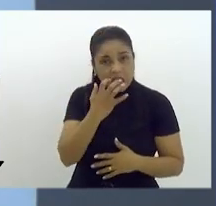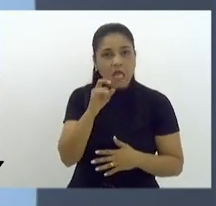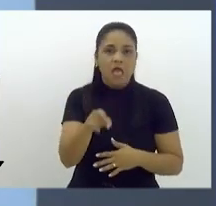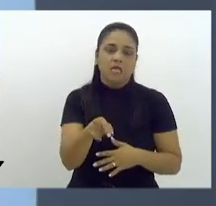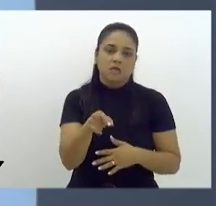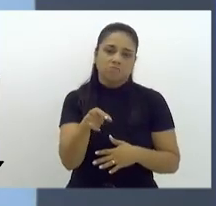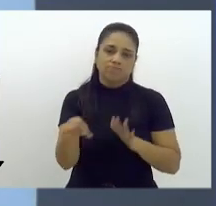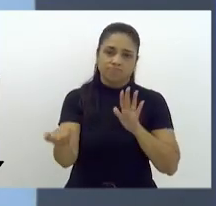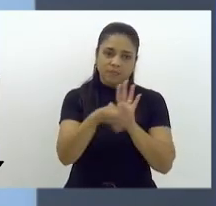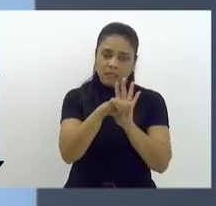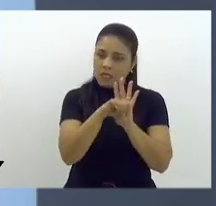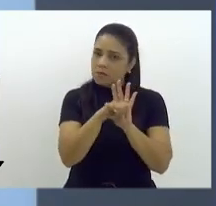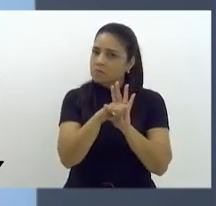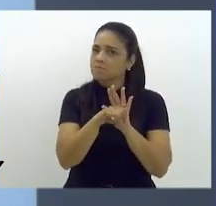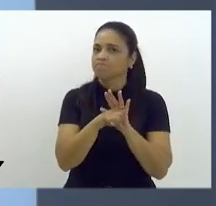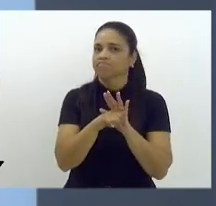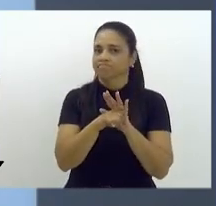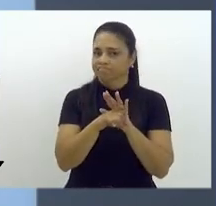desse tipo de crime